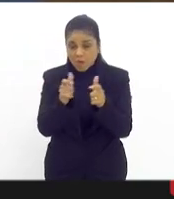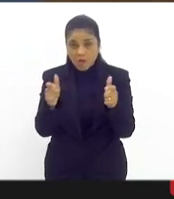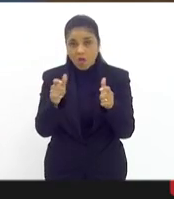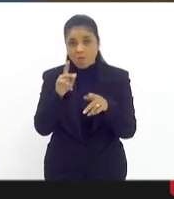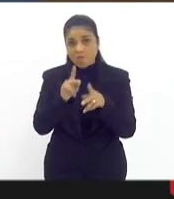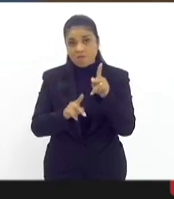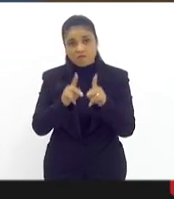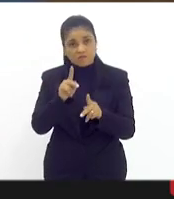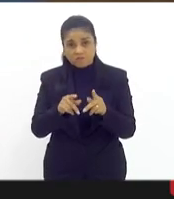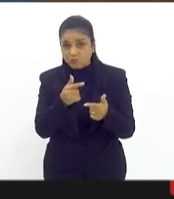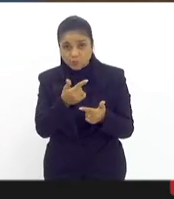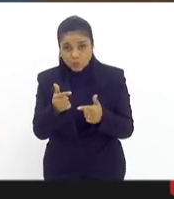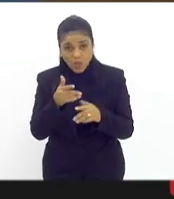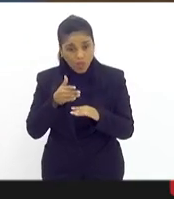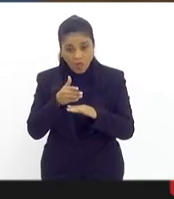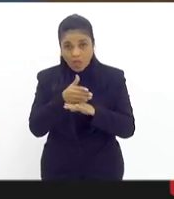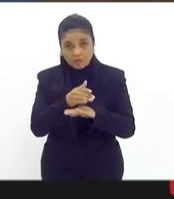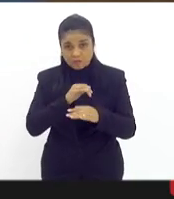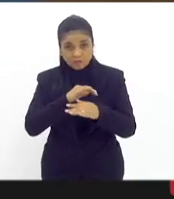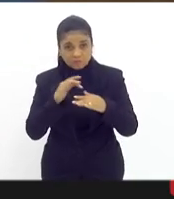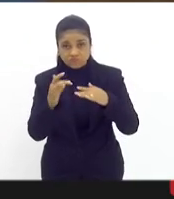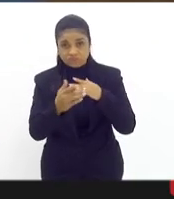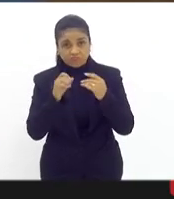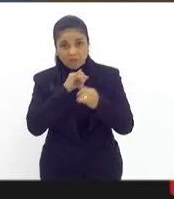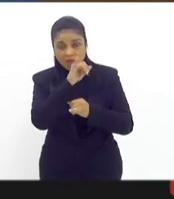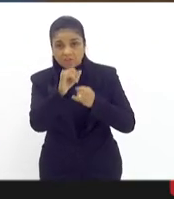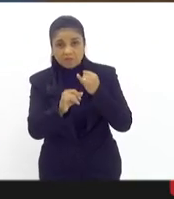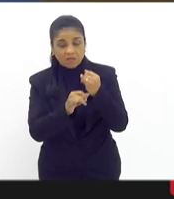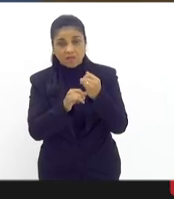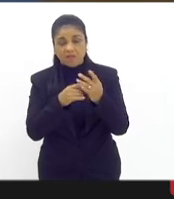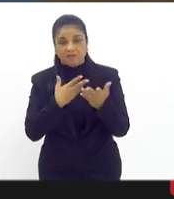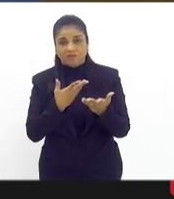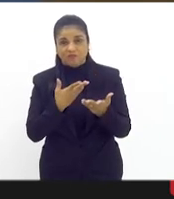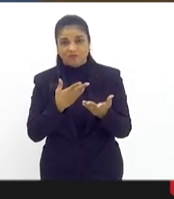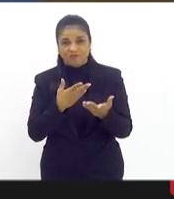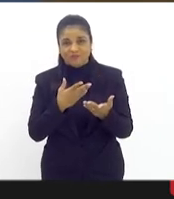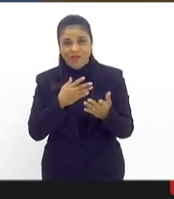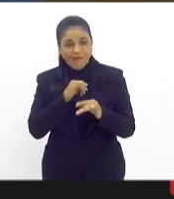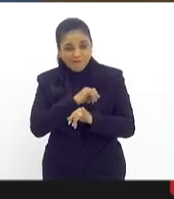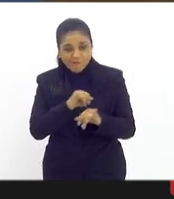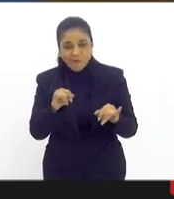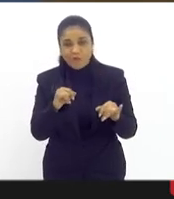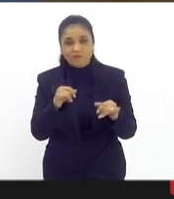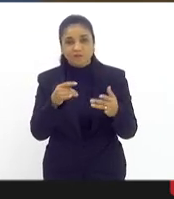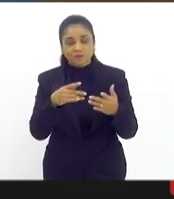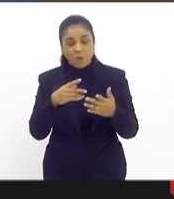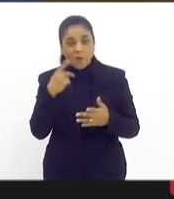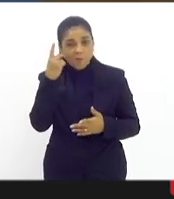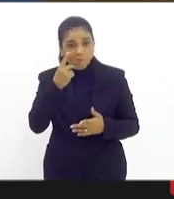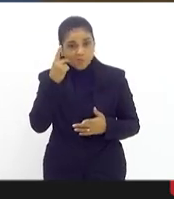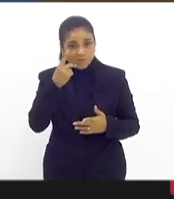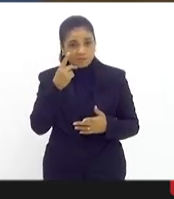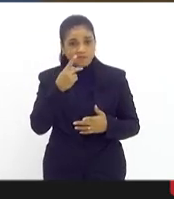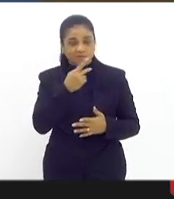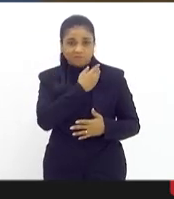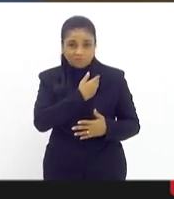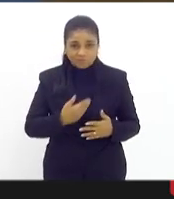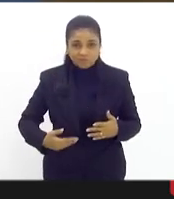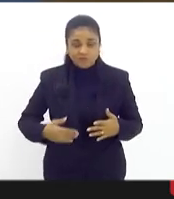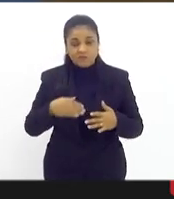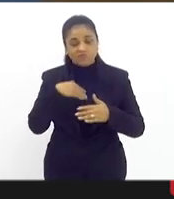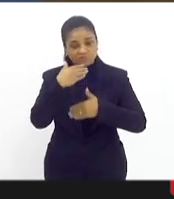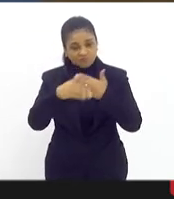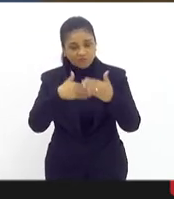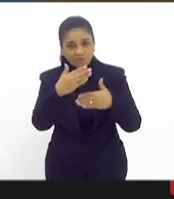não tem como chegar em fontes confiáveis de informação. E políticas públicas devem ser desenvolvidas para garantir o acesso